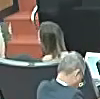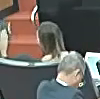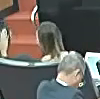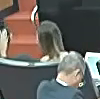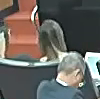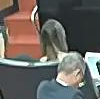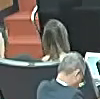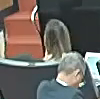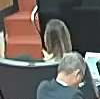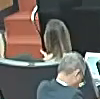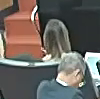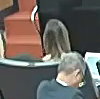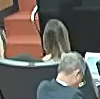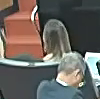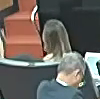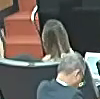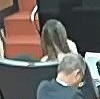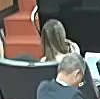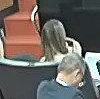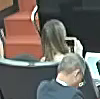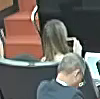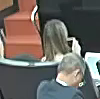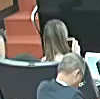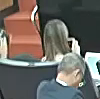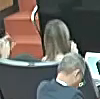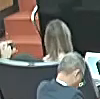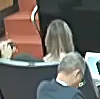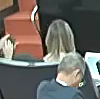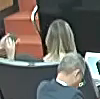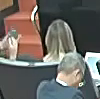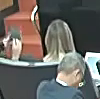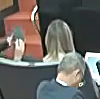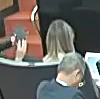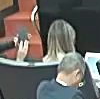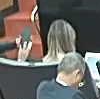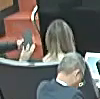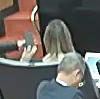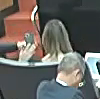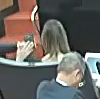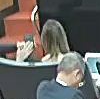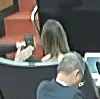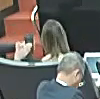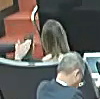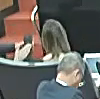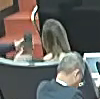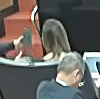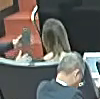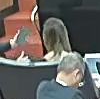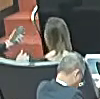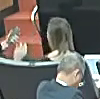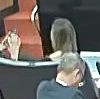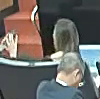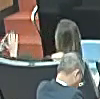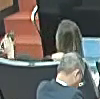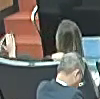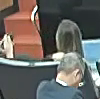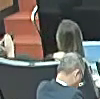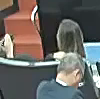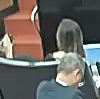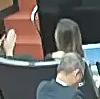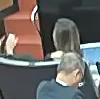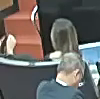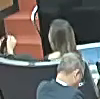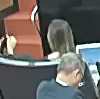aperfeiçoar aquilo que porventura não adveio né não veio do governo dentro da lei que será apresentado